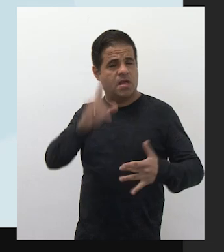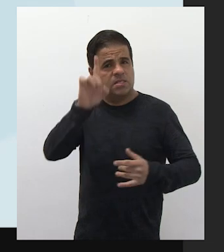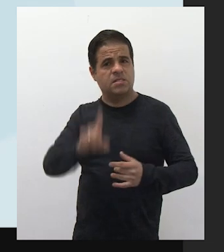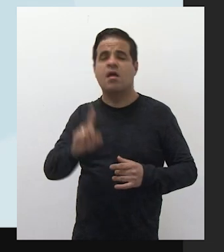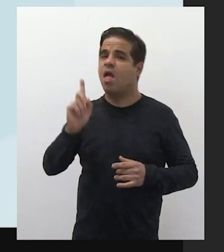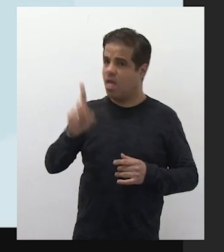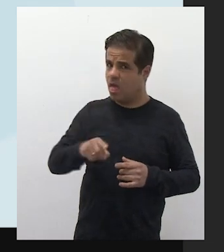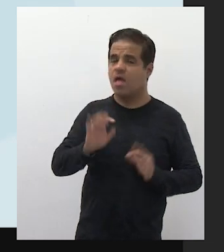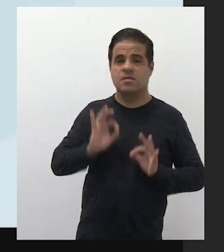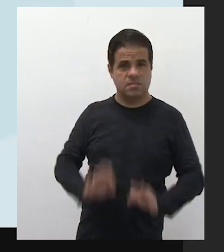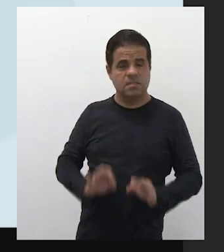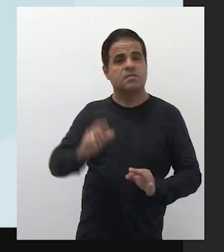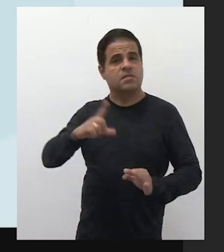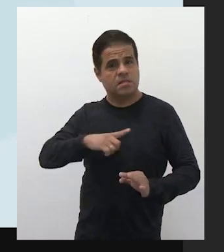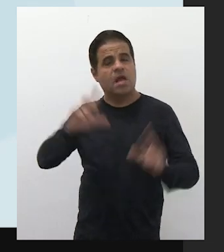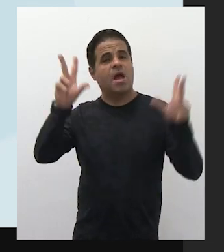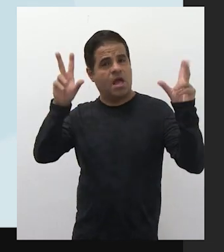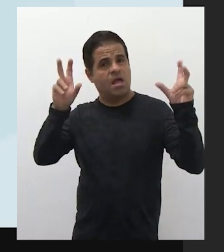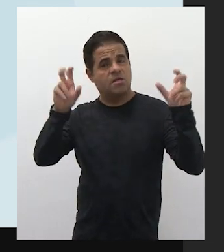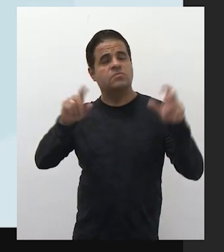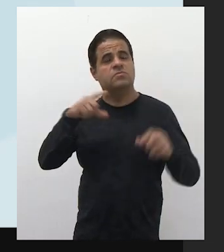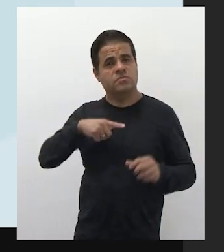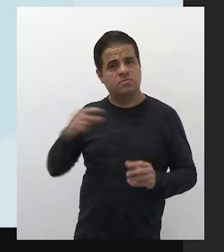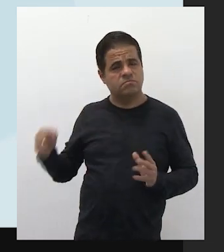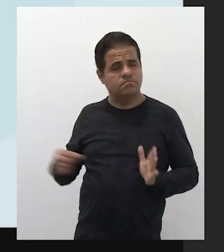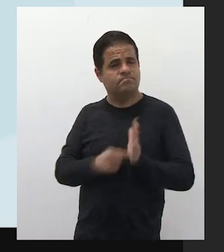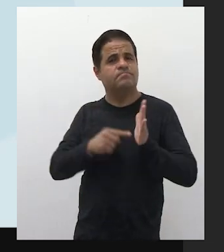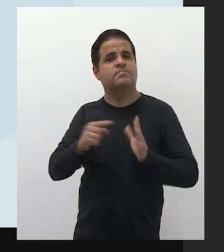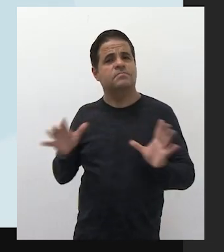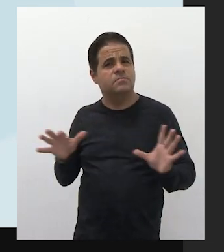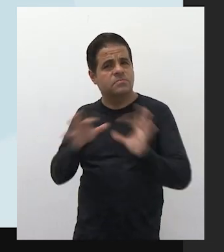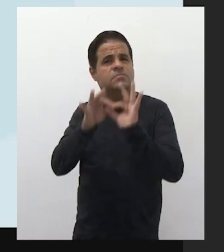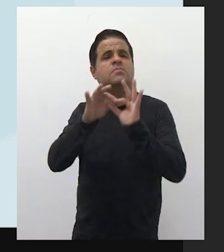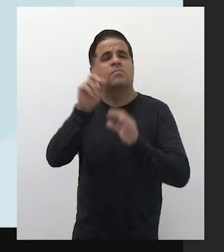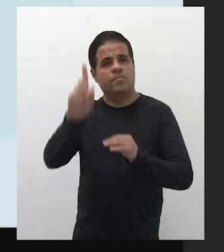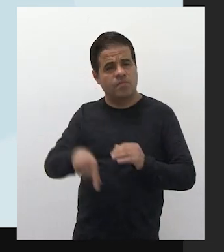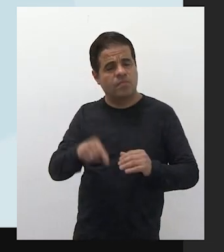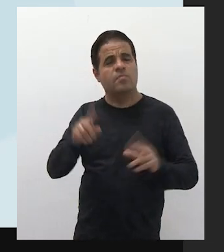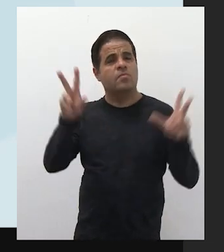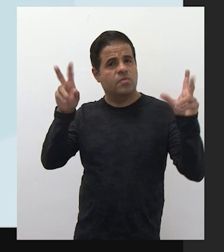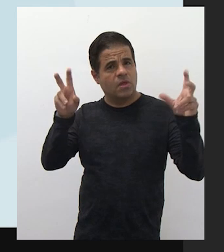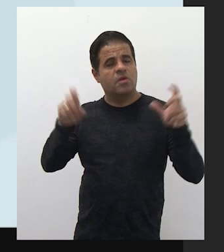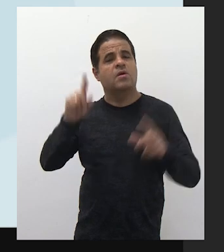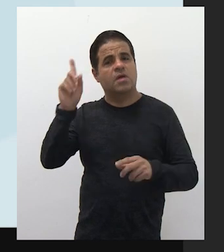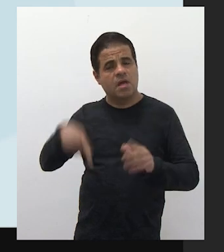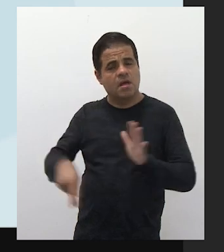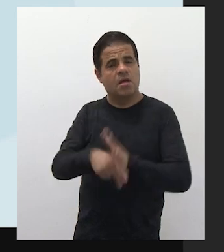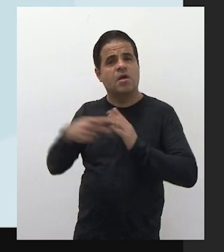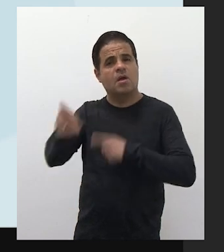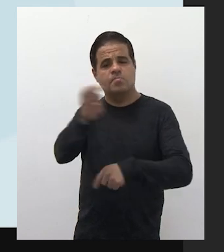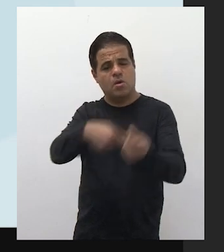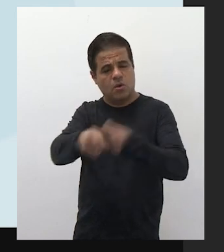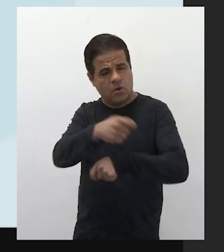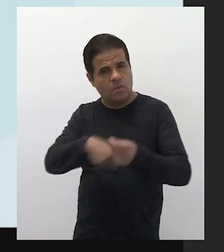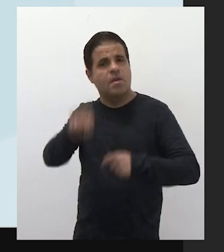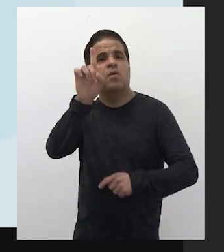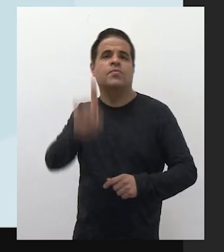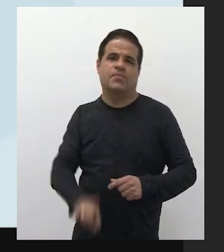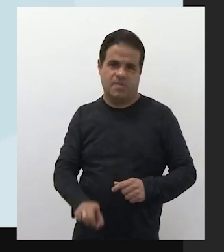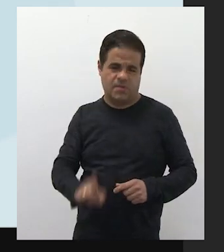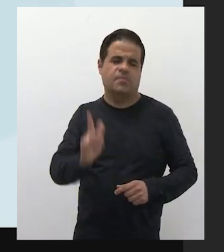tá. Tem um assunto aí, tem um ponto de conexão entre esse assunto que é da economia e o